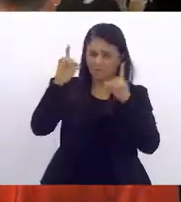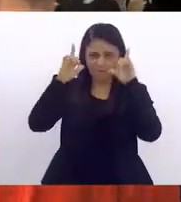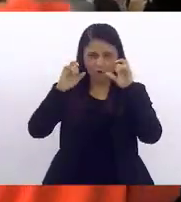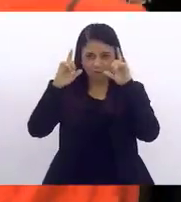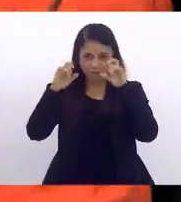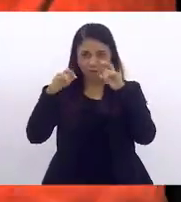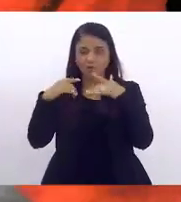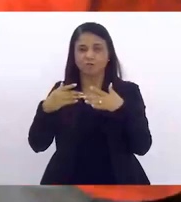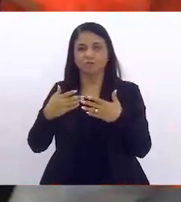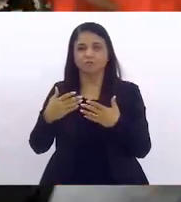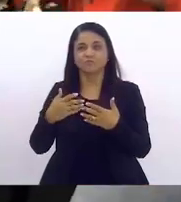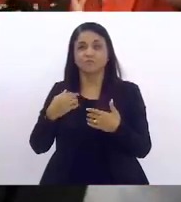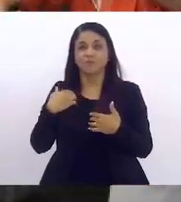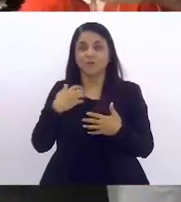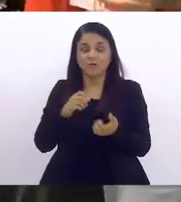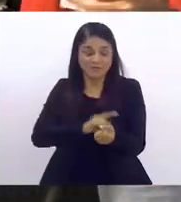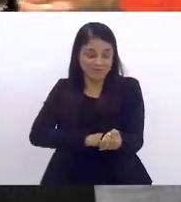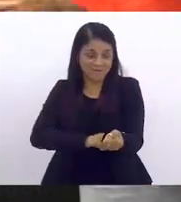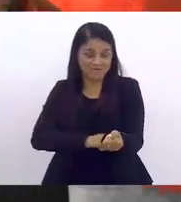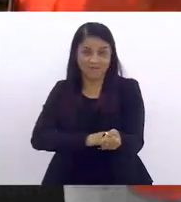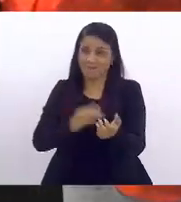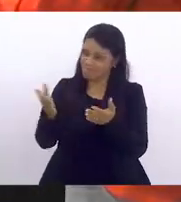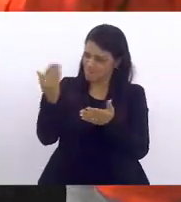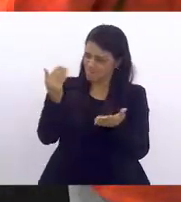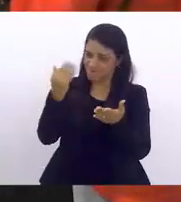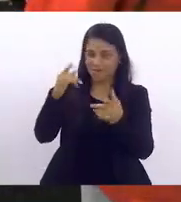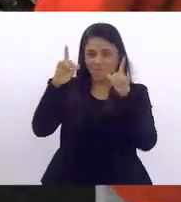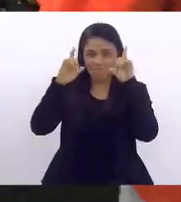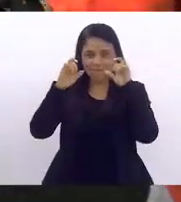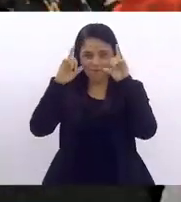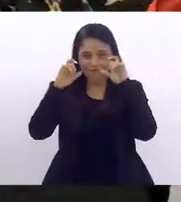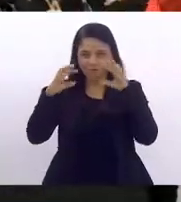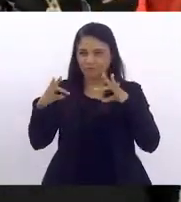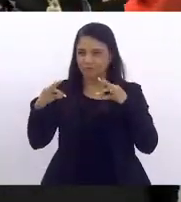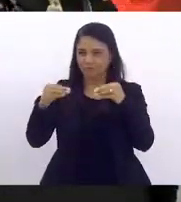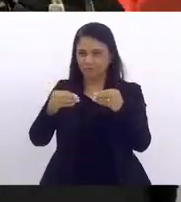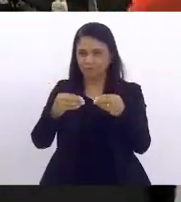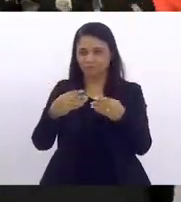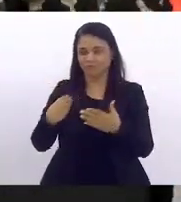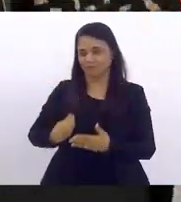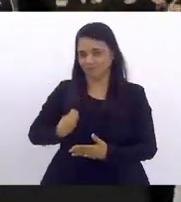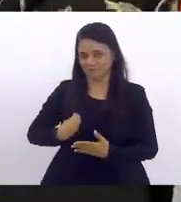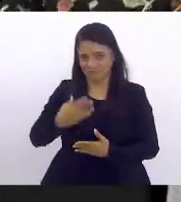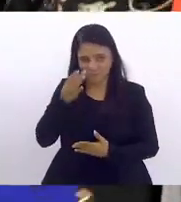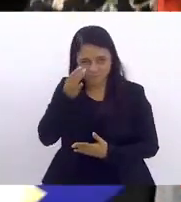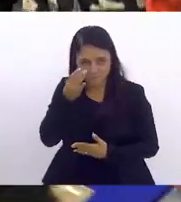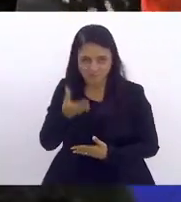eu estava aqui tensa. Venham para cá para a gente fazer um fotão de todo mundo que esteve presente.